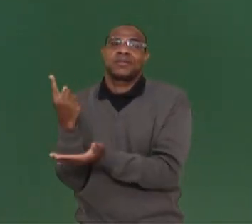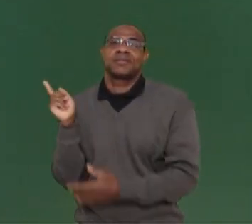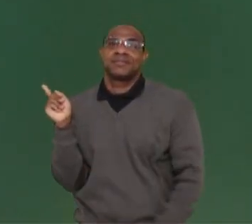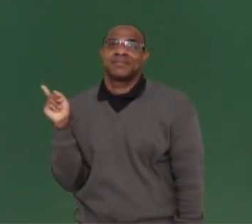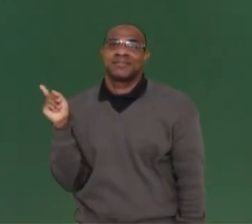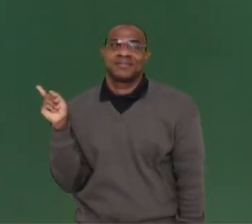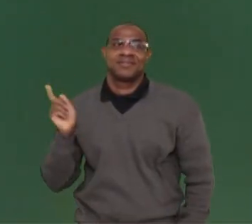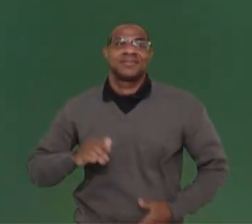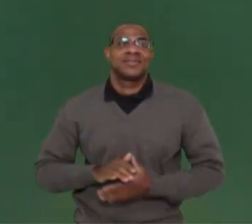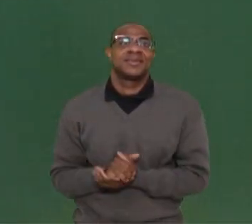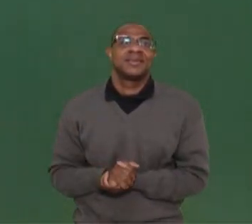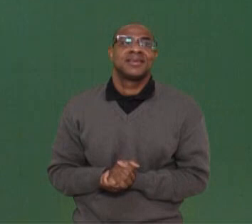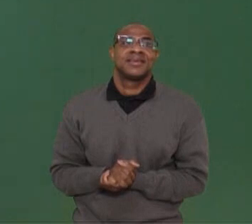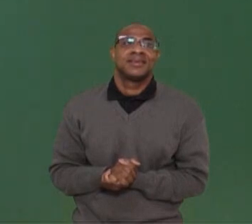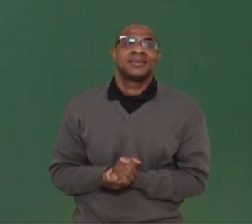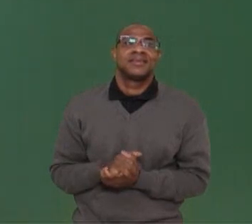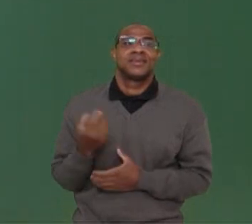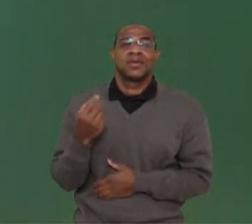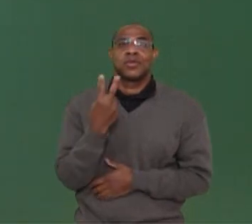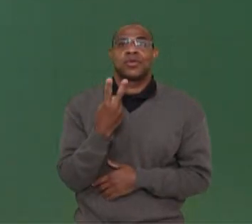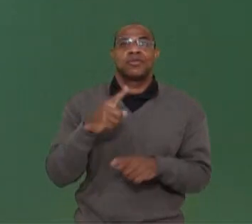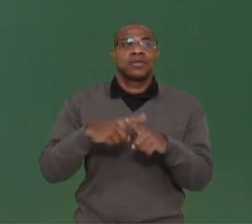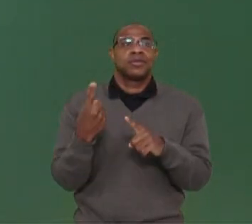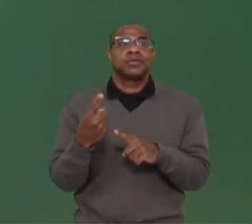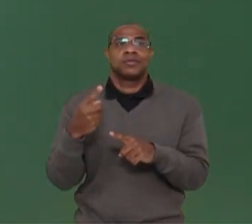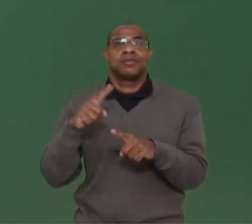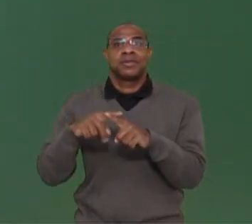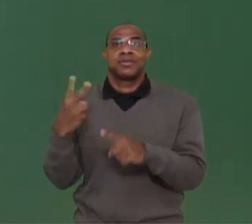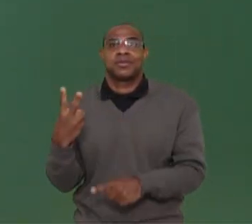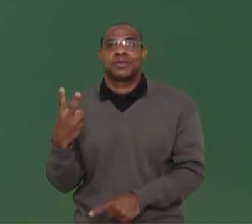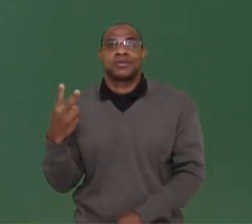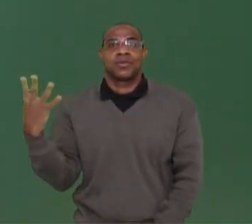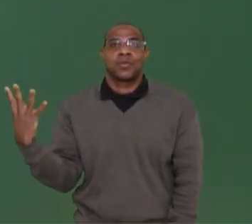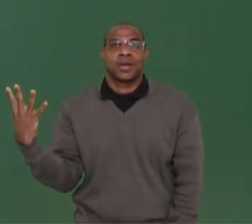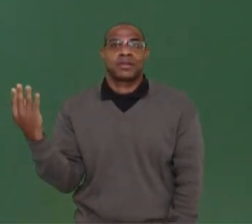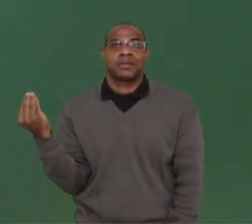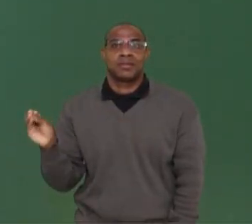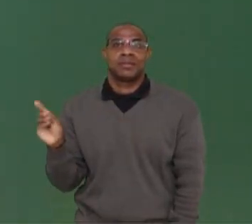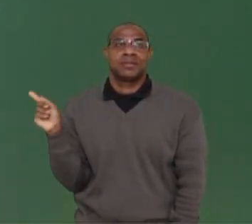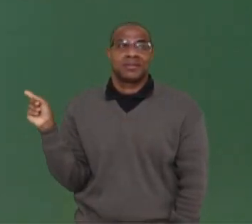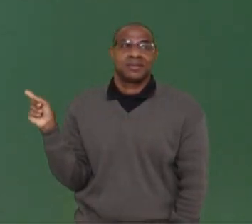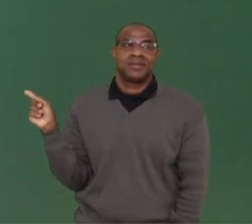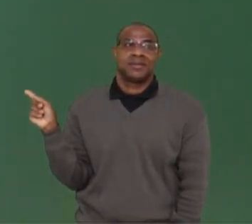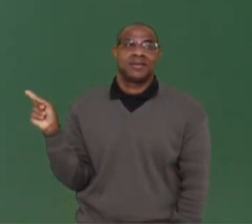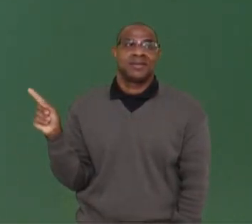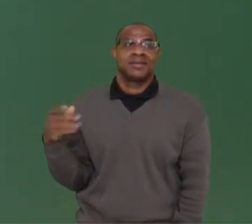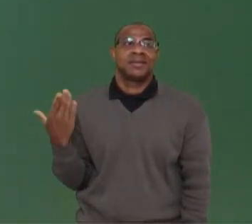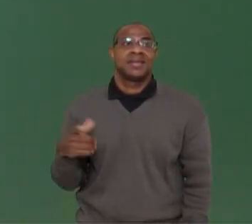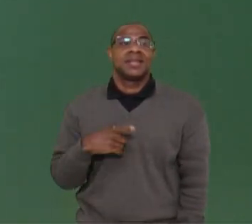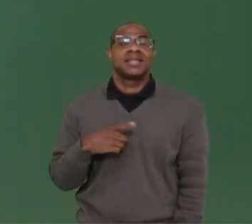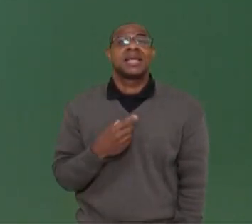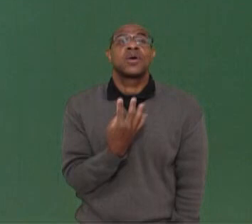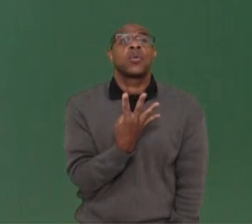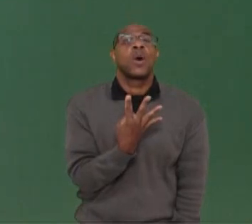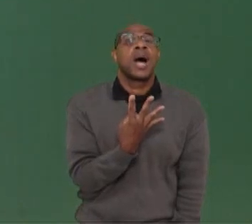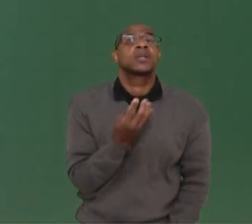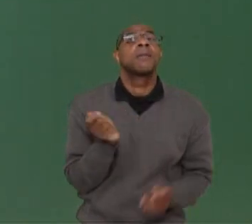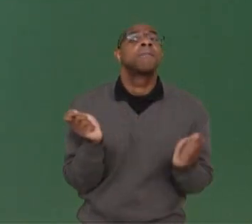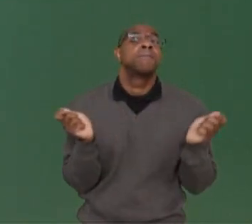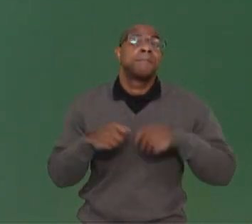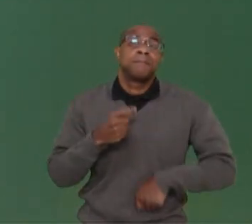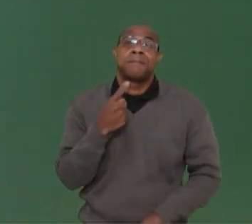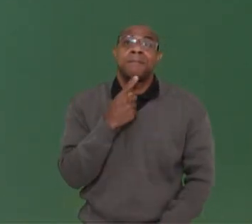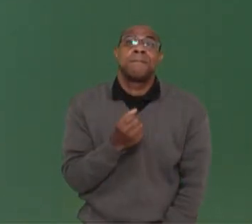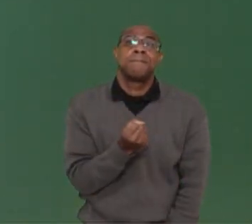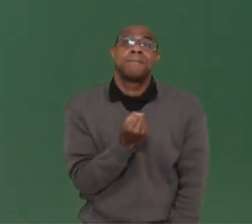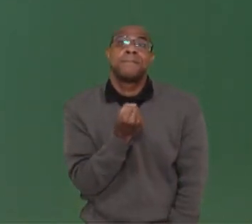2, 4. Então veja só, para eu calcular essa probabilidade eu tenho 4 possibilidades de sanduíche de